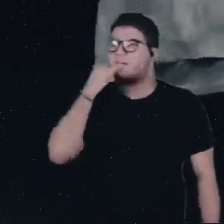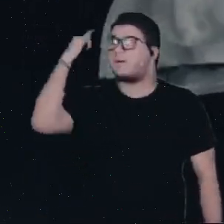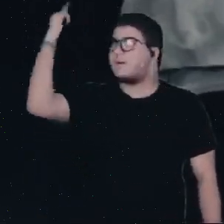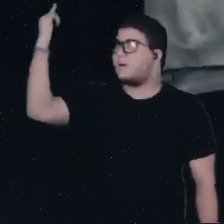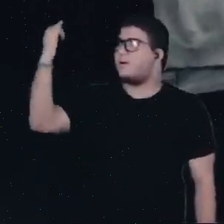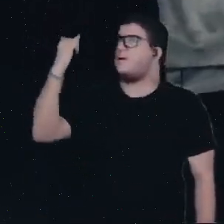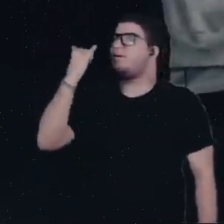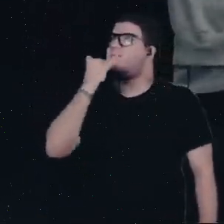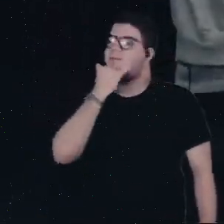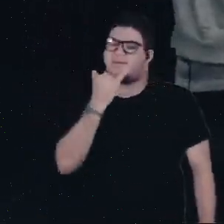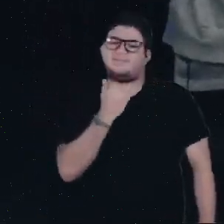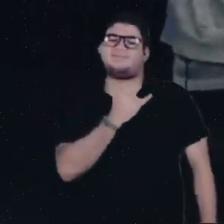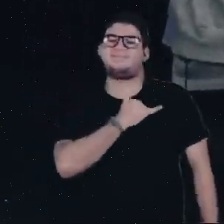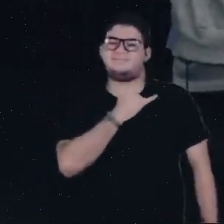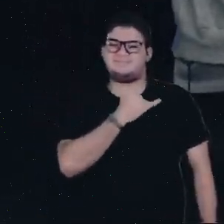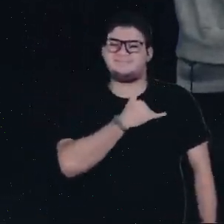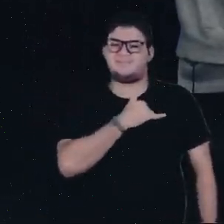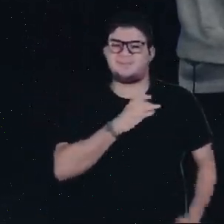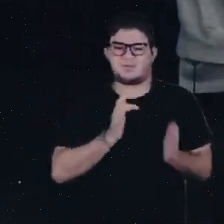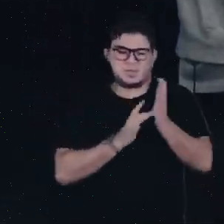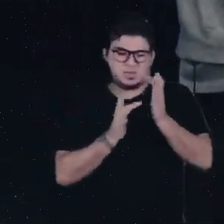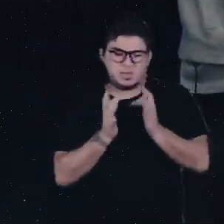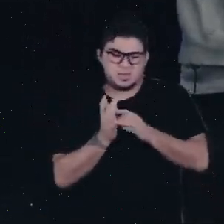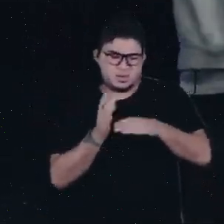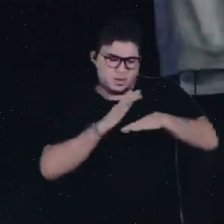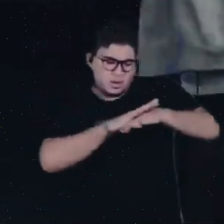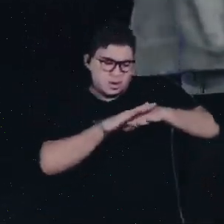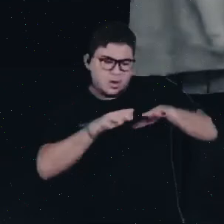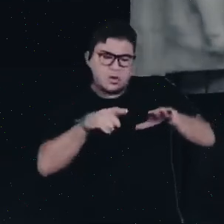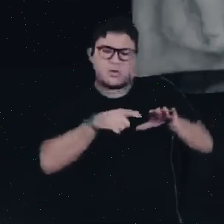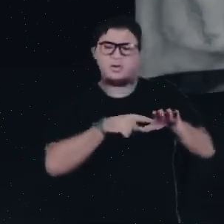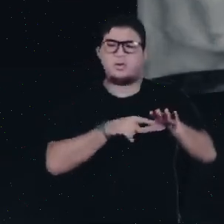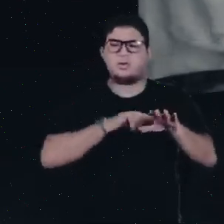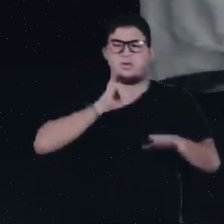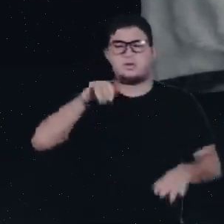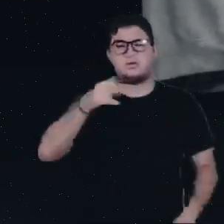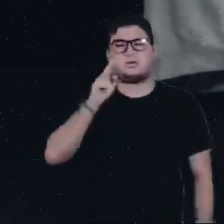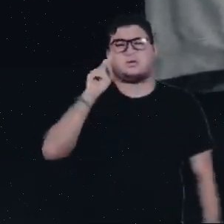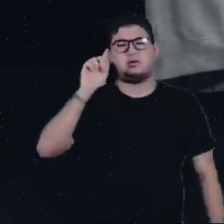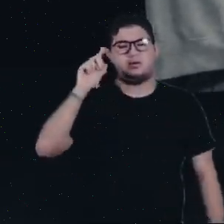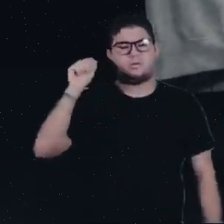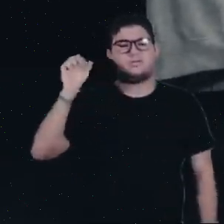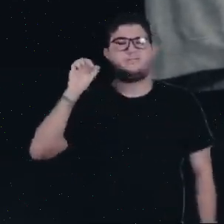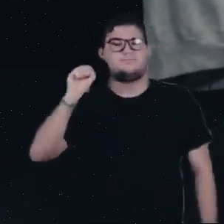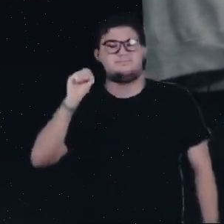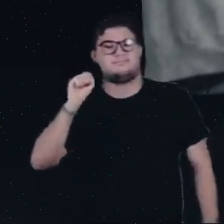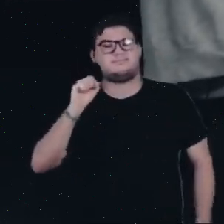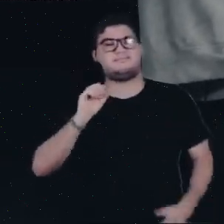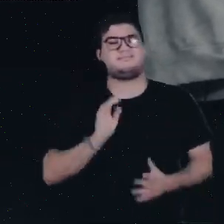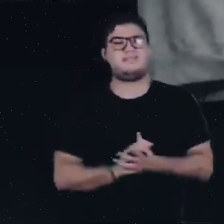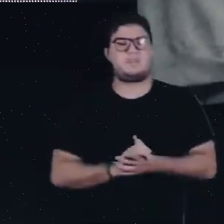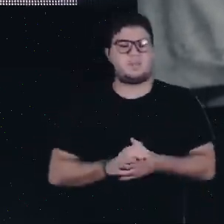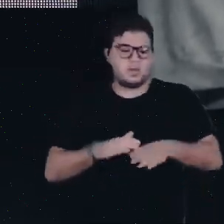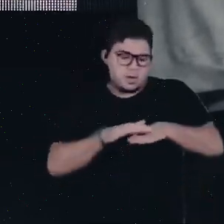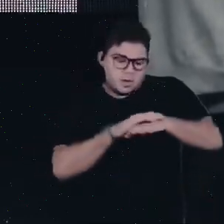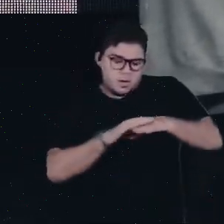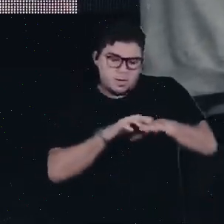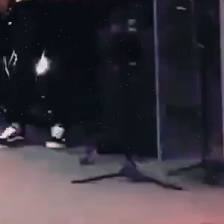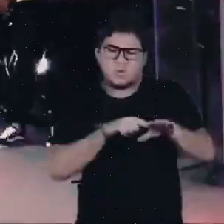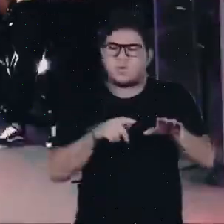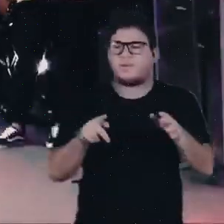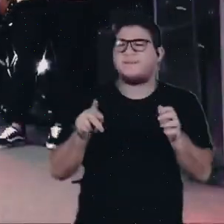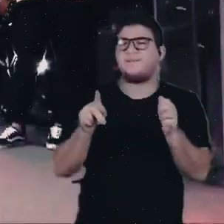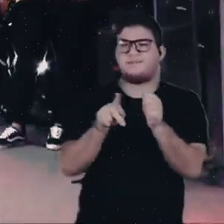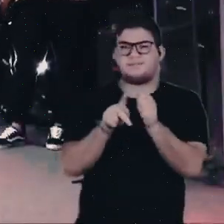perdoados. Olha o que Jesus fez: lavou os pés de quem? Judas Iscariotes, o cara que ia trair ele. Lavou os pés de Pedro, o cara que